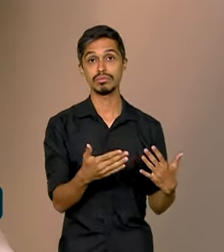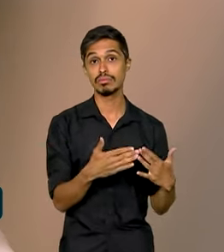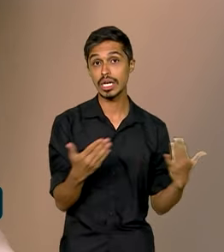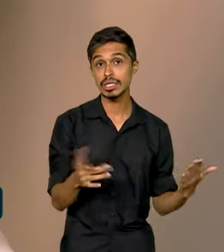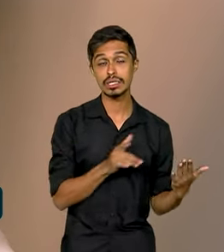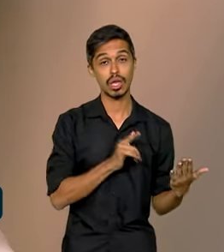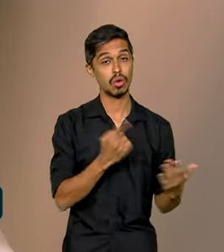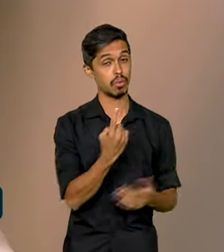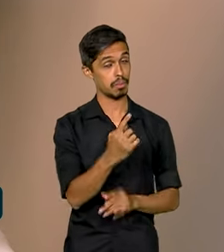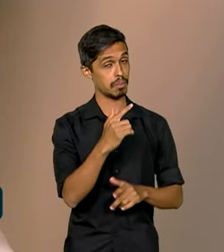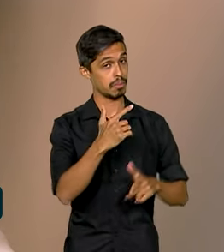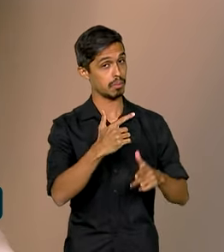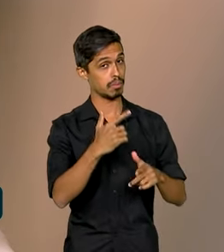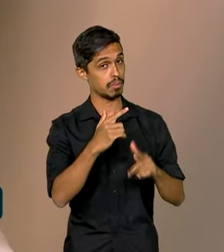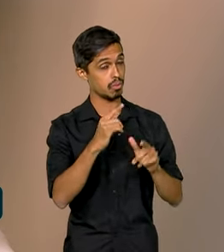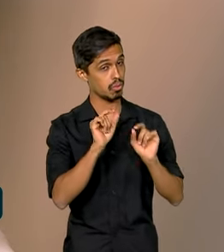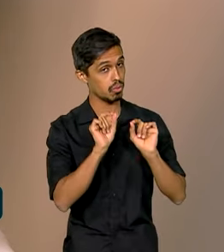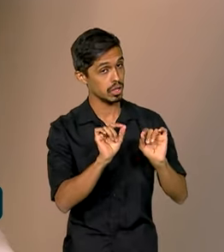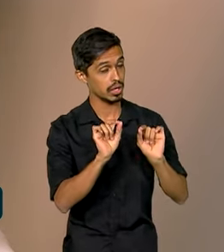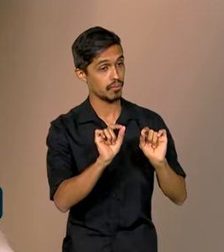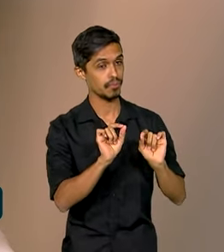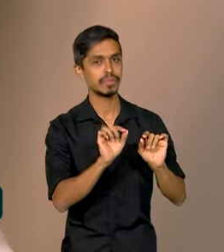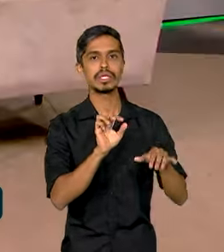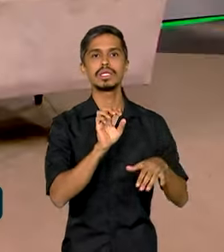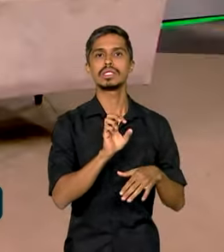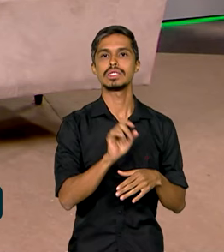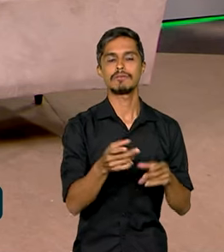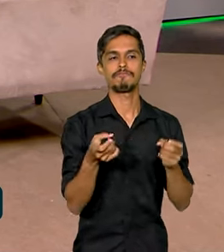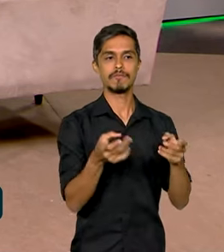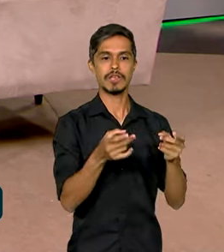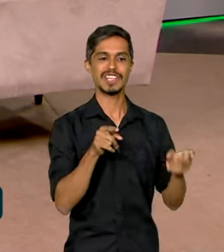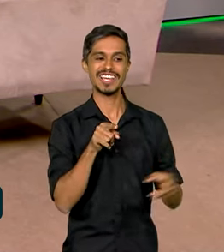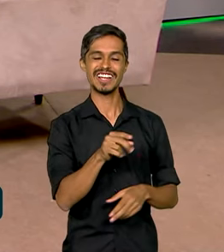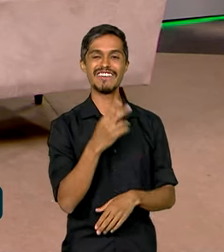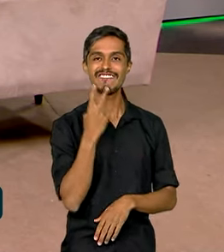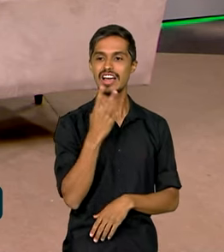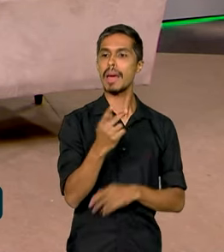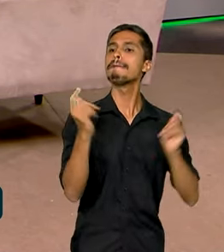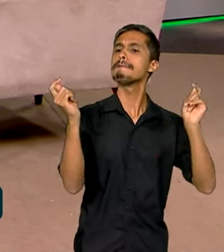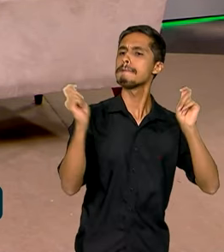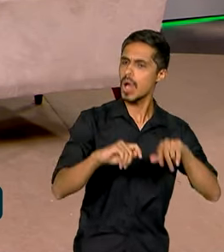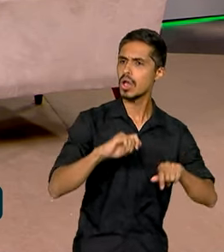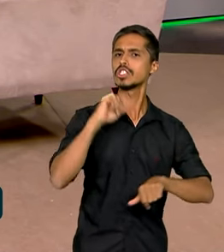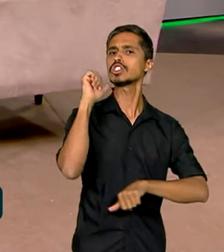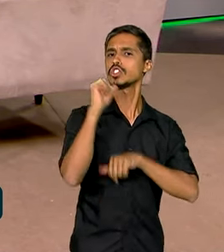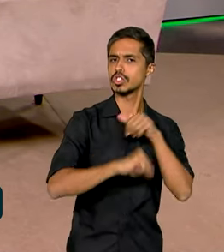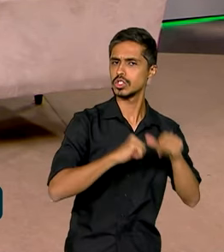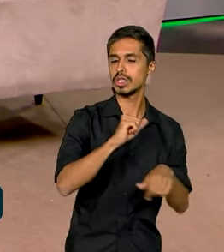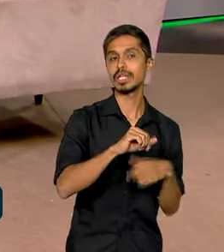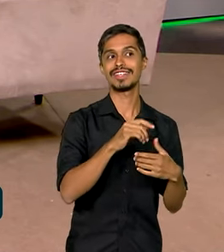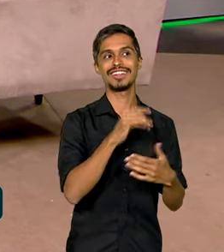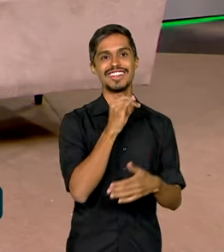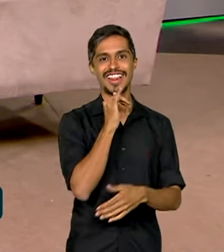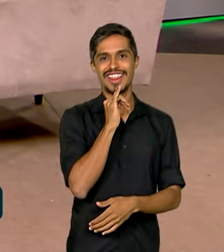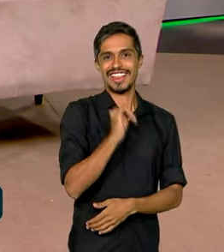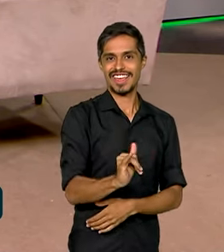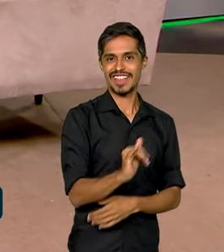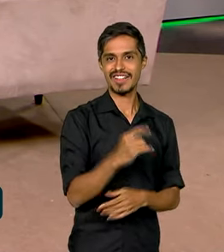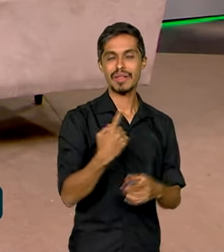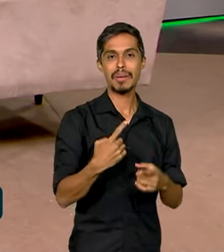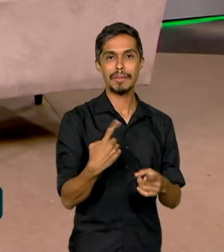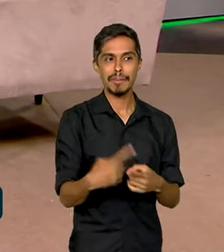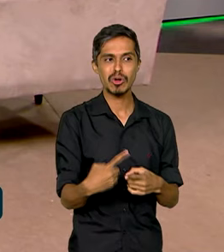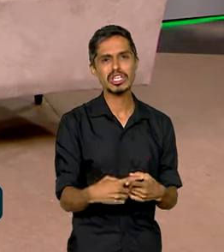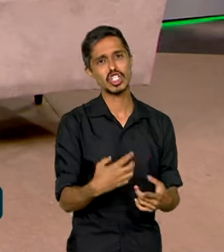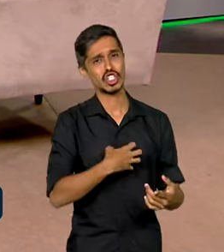porém quando o fornecedor ao vender diz que pode ser realizada a troca ele pela questão de